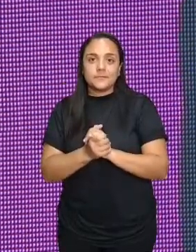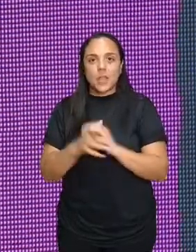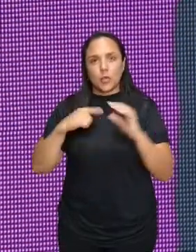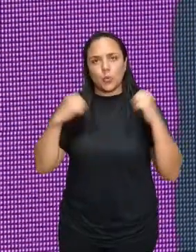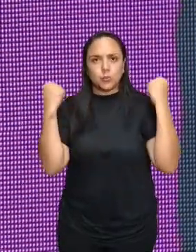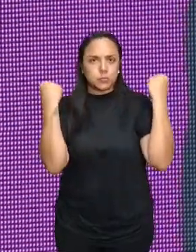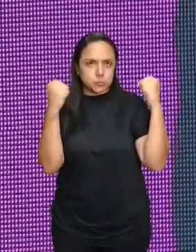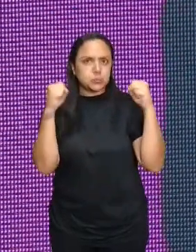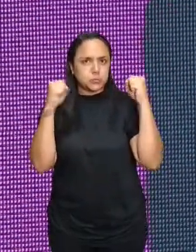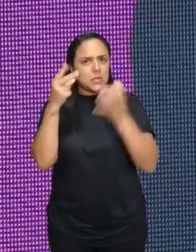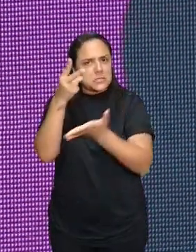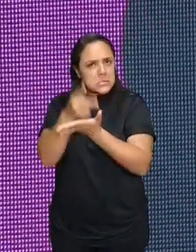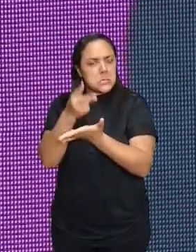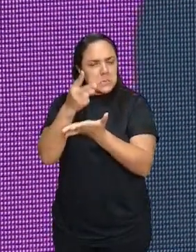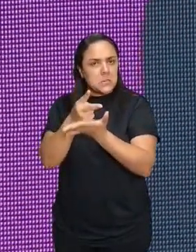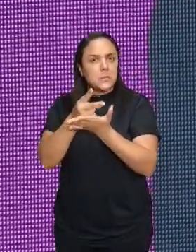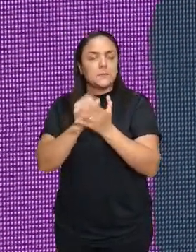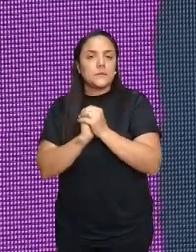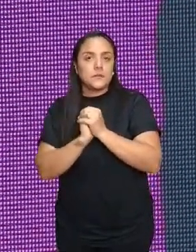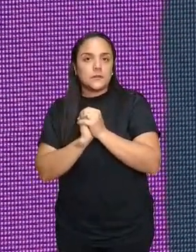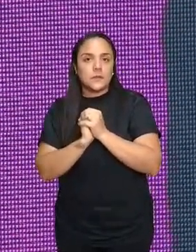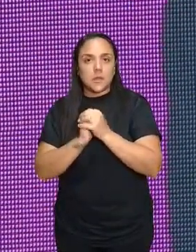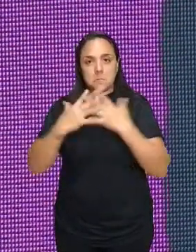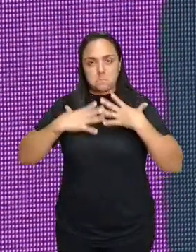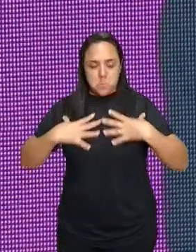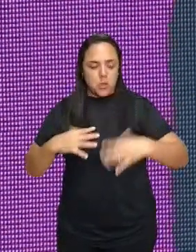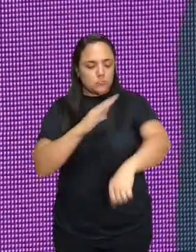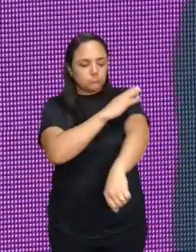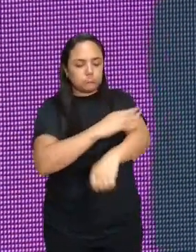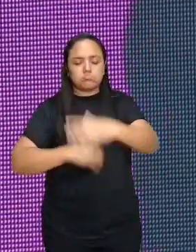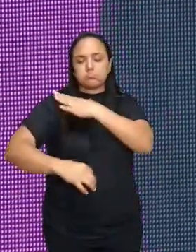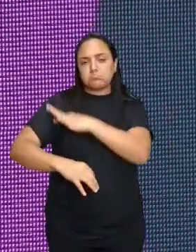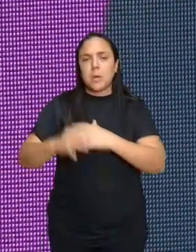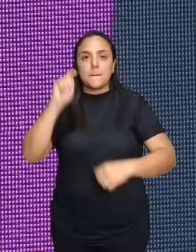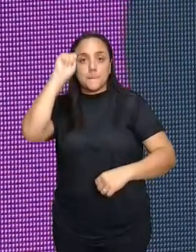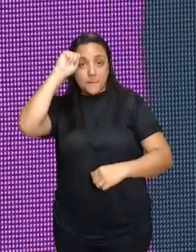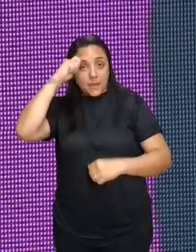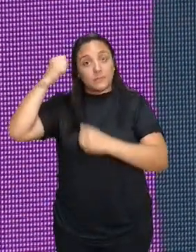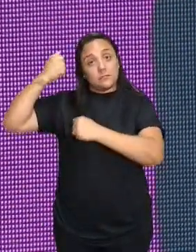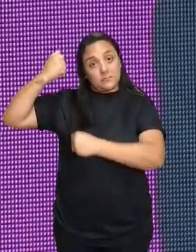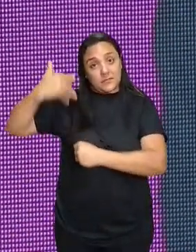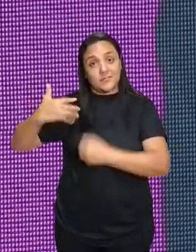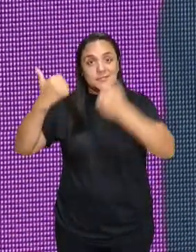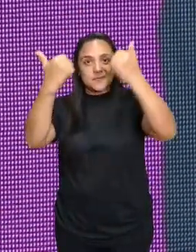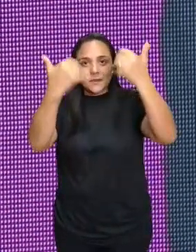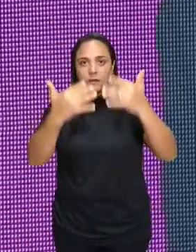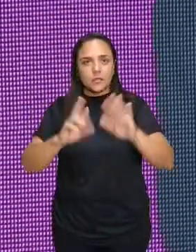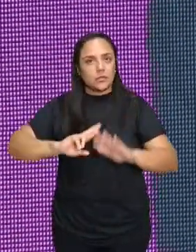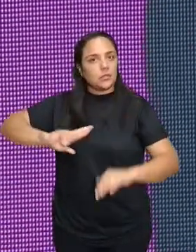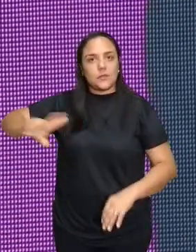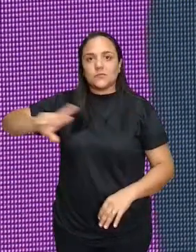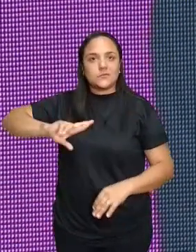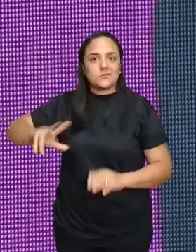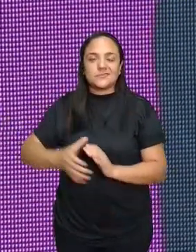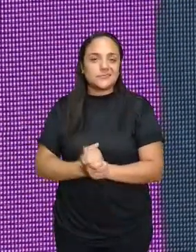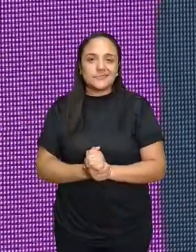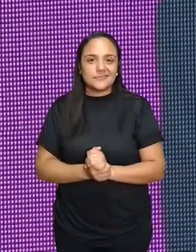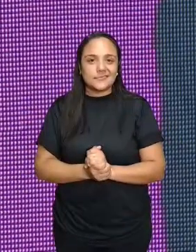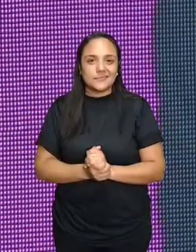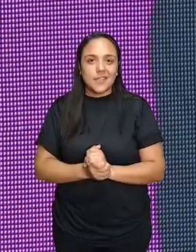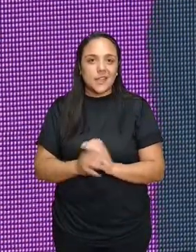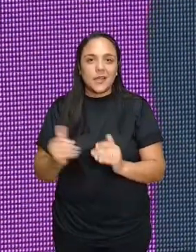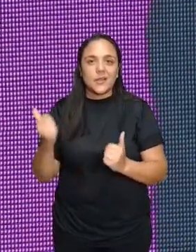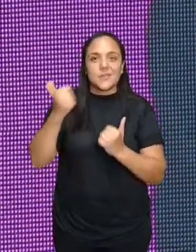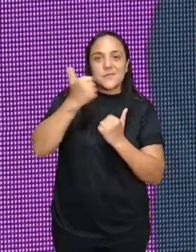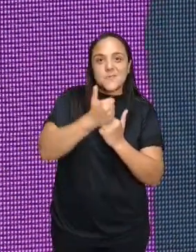físicas frequentemente, estou aqui todo vestido de preto, né, fazendo também minha autodescrição, mas não. Essa é a Laura Freide, uma